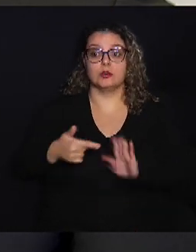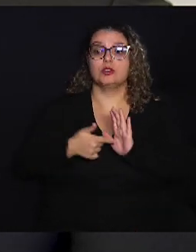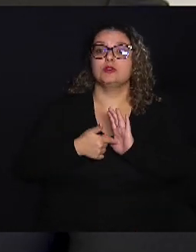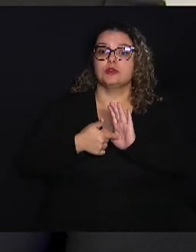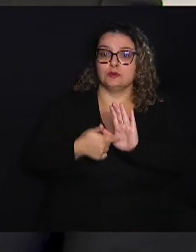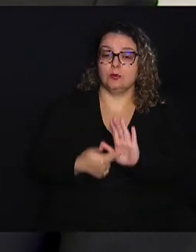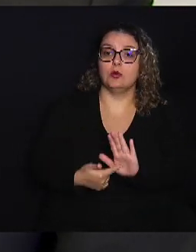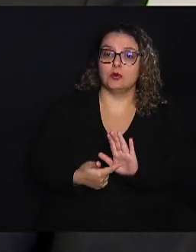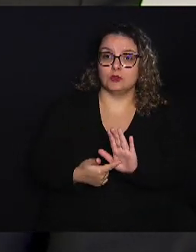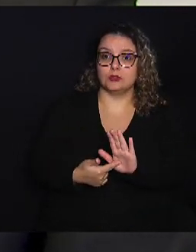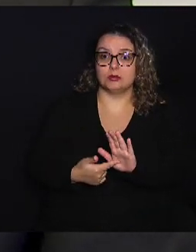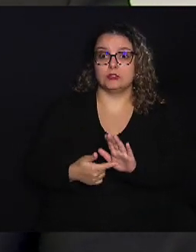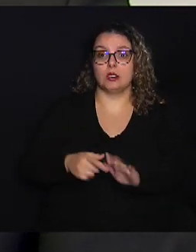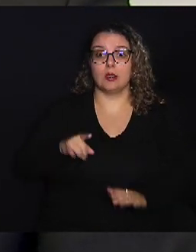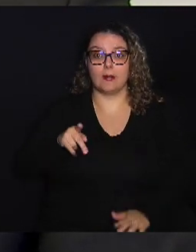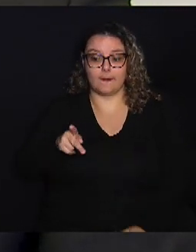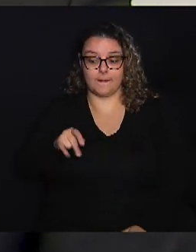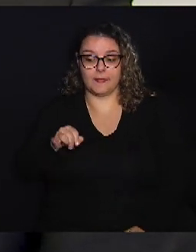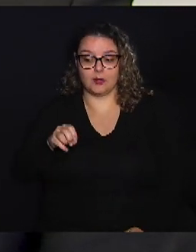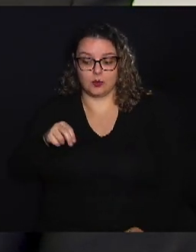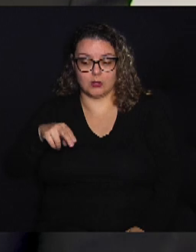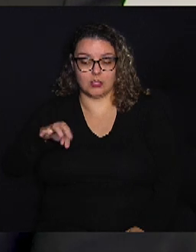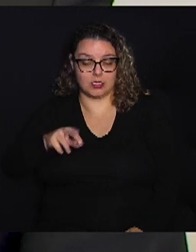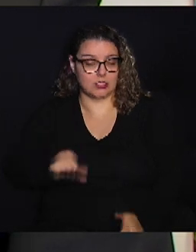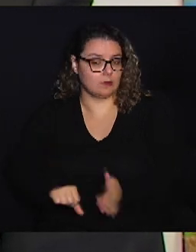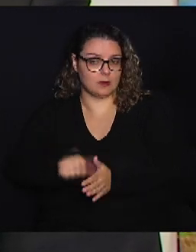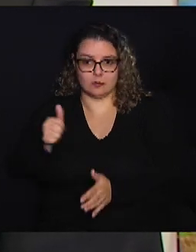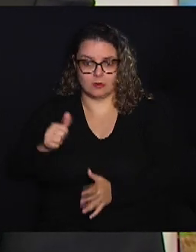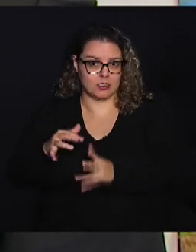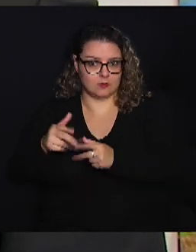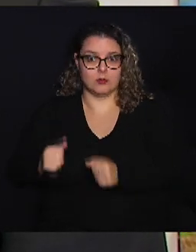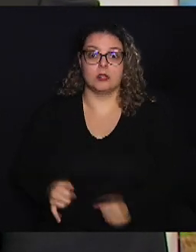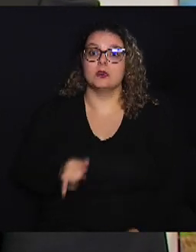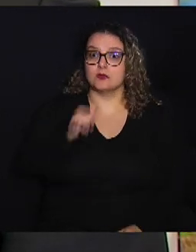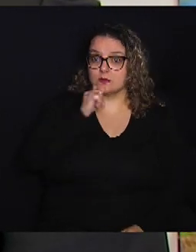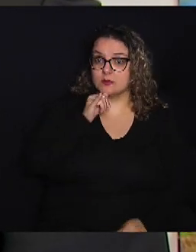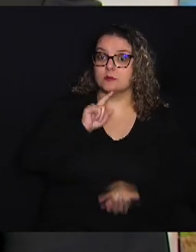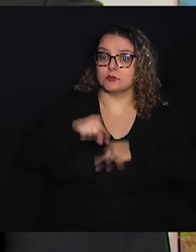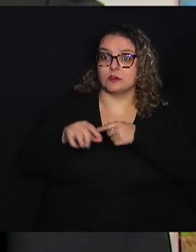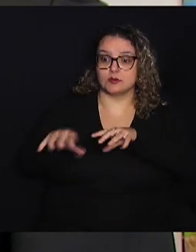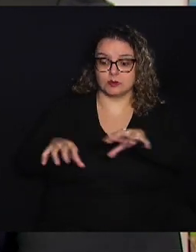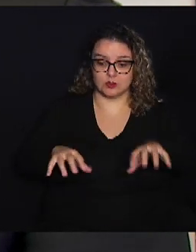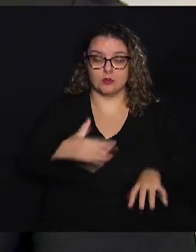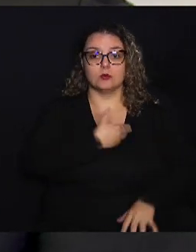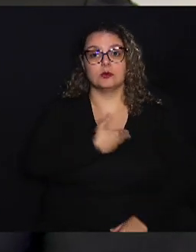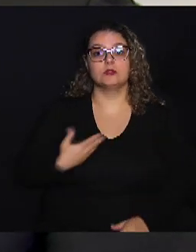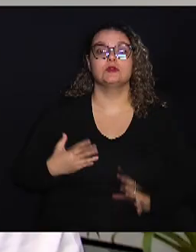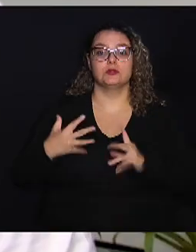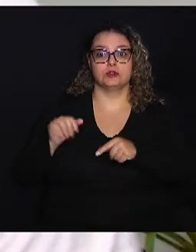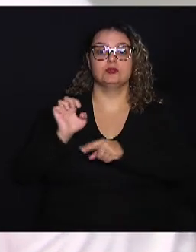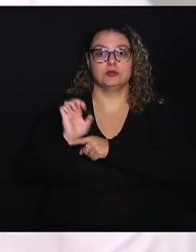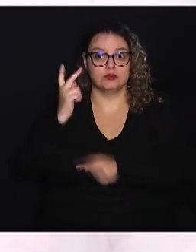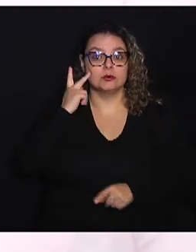como pioneira à frente e sendo exemplo aí para os demais órgãos públicos de todo o estado e do Brasil. Quando nós